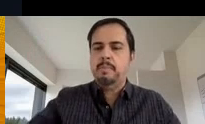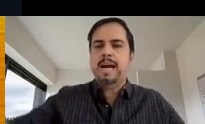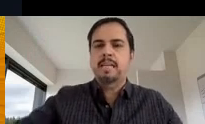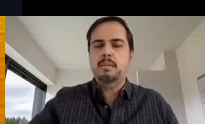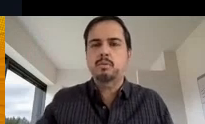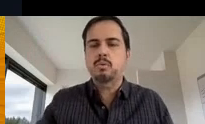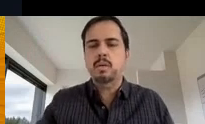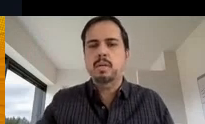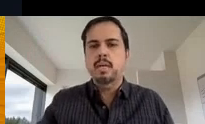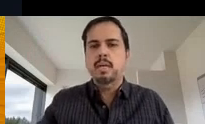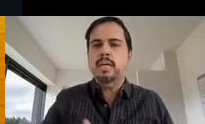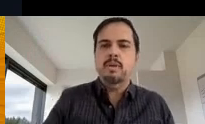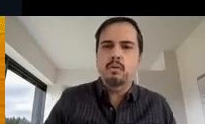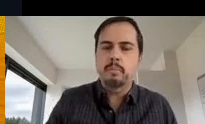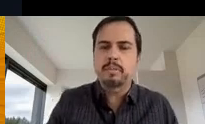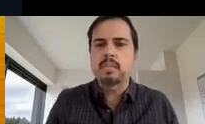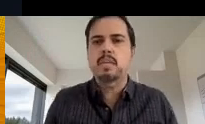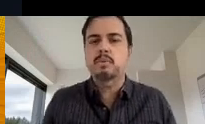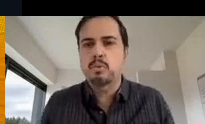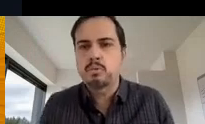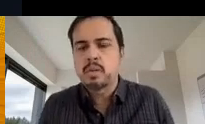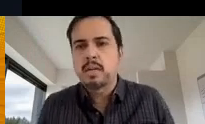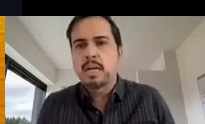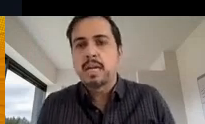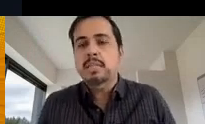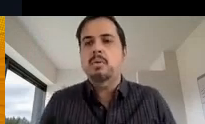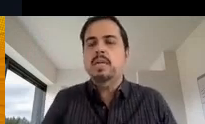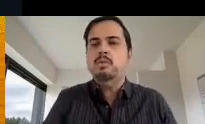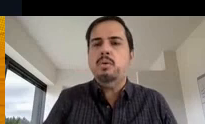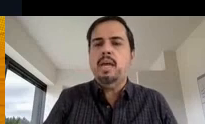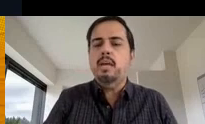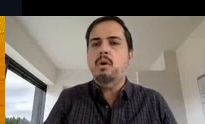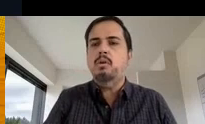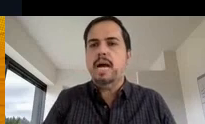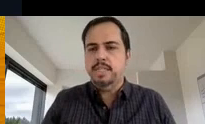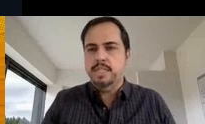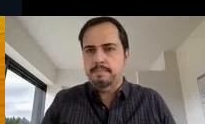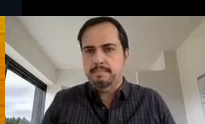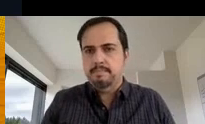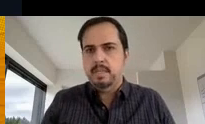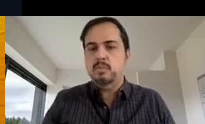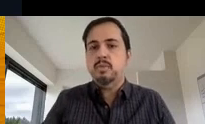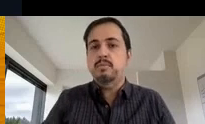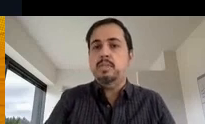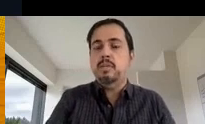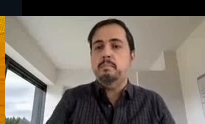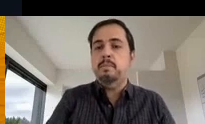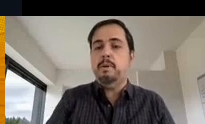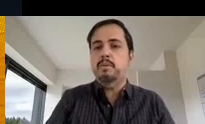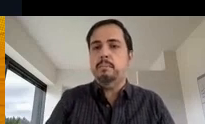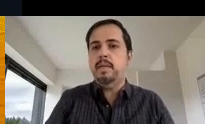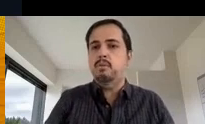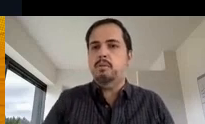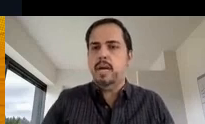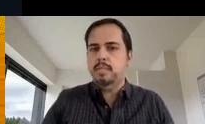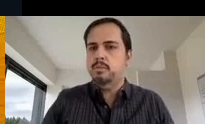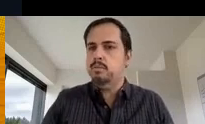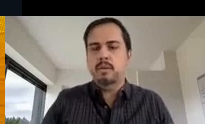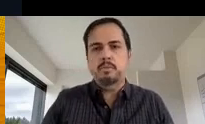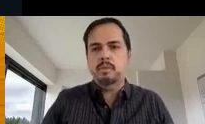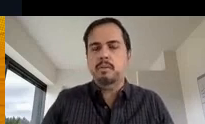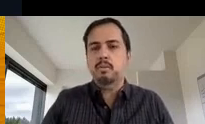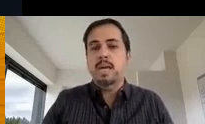entre aspas, né? Eu estou na mesma área da pessoa, e ela foi recompensada, que absurdo. Então, isso é a igualdade. Isso é você se